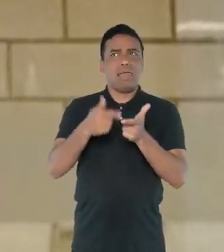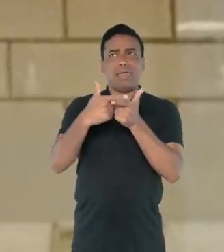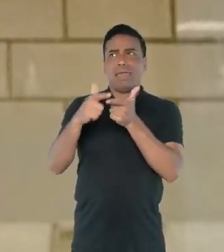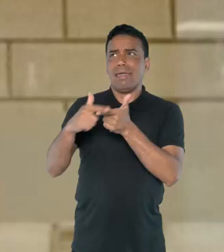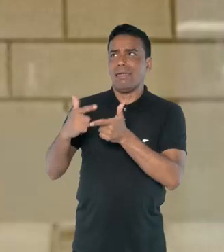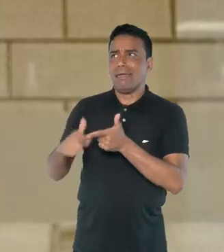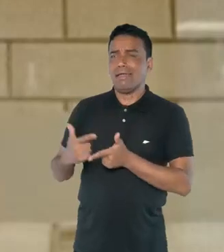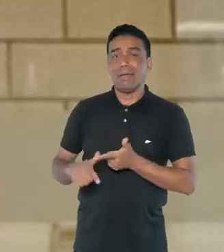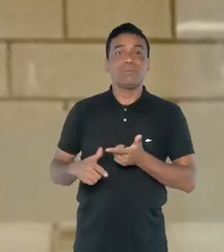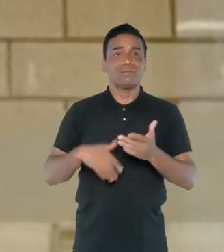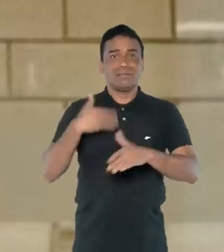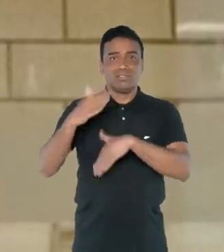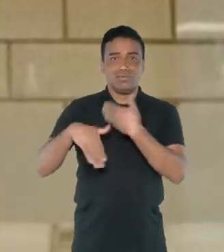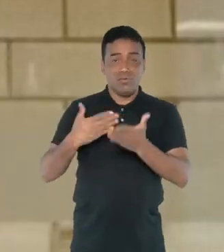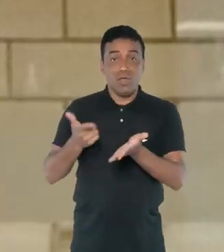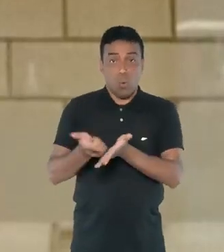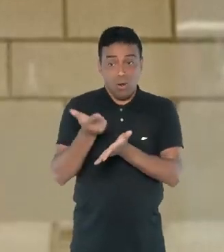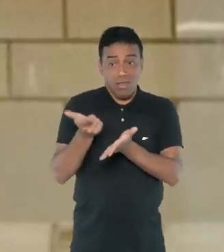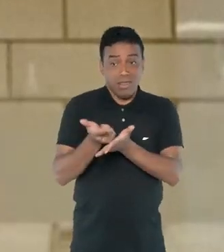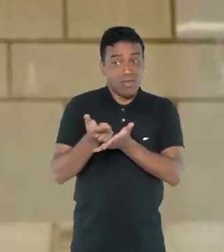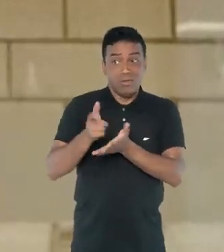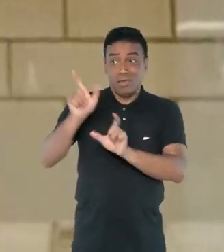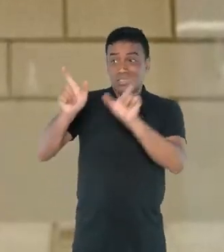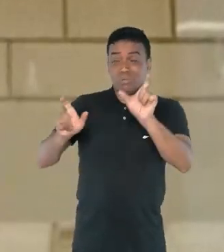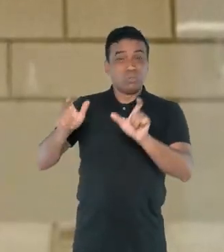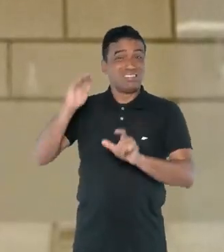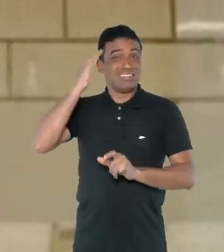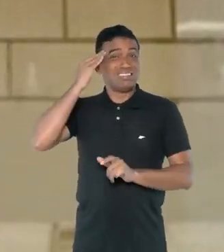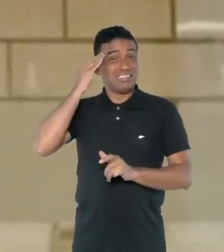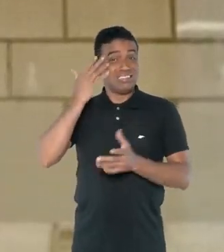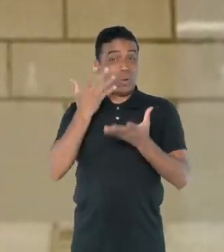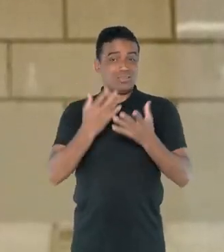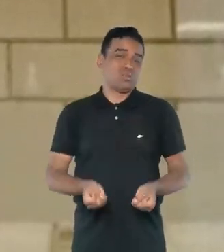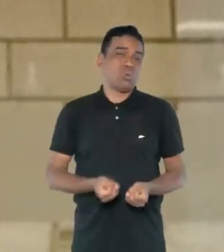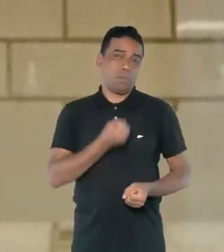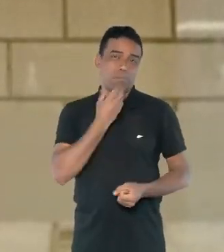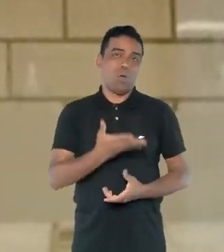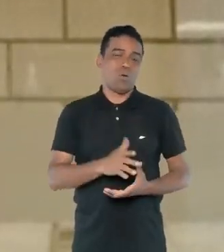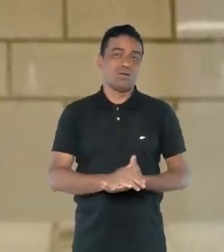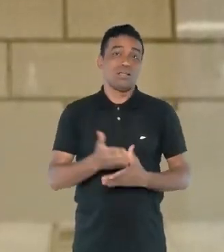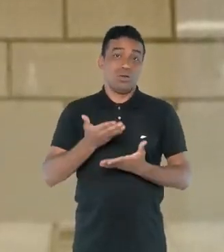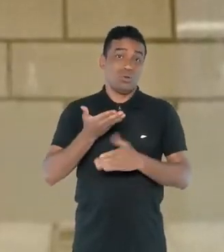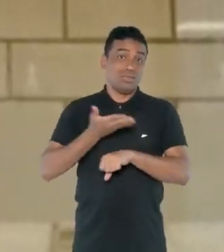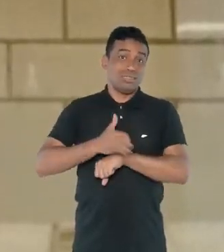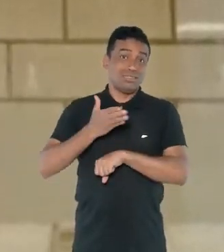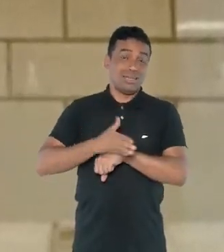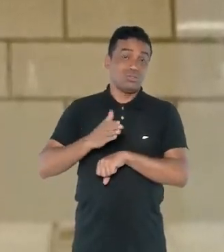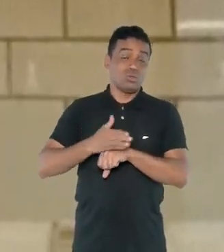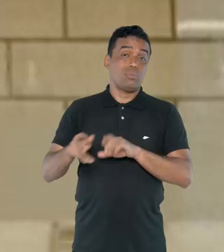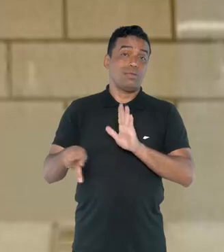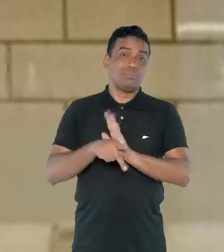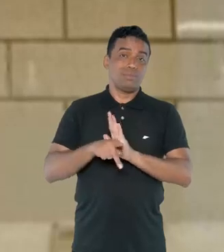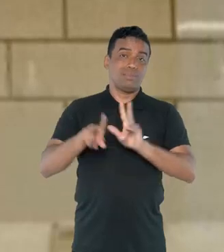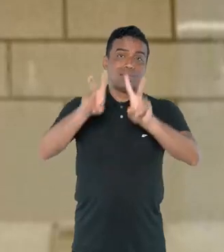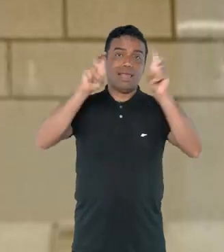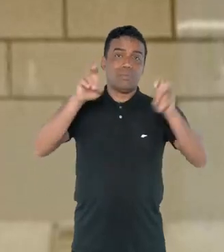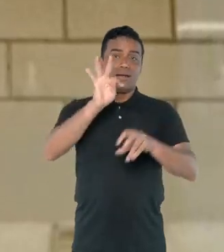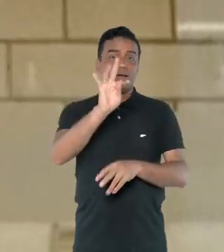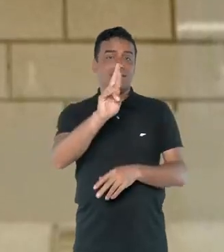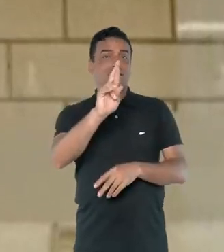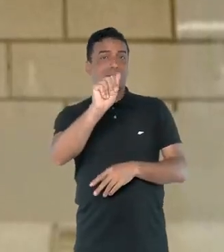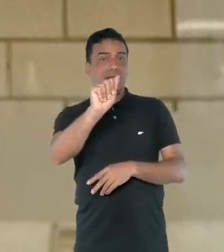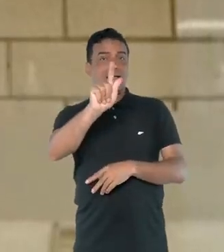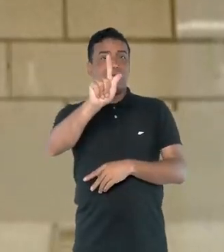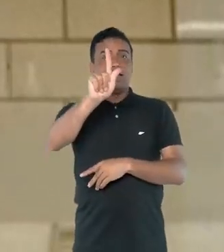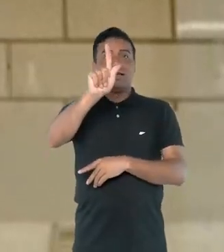no tratado e que não foi bem recebido, né? Então, no ensaio famoso dele sobre a tragédia, por exemplo, sobre, né, a